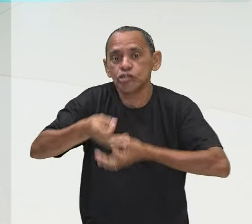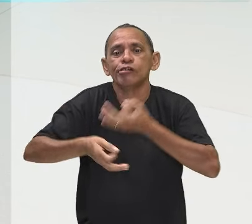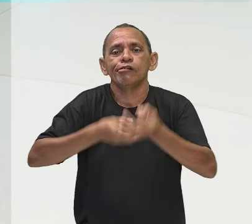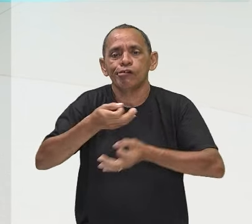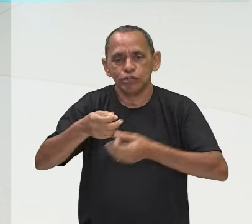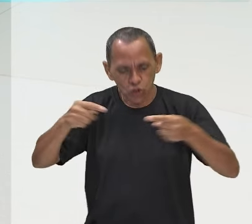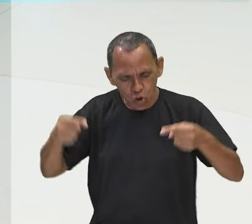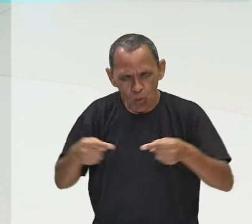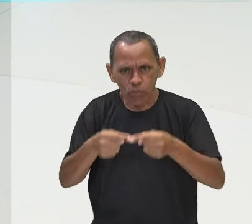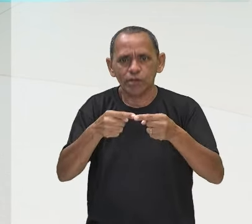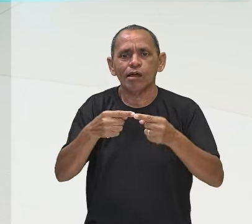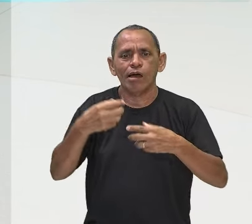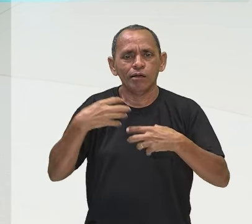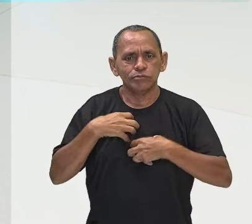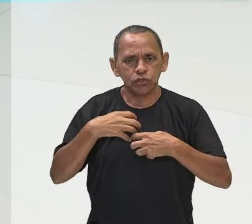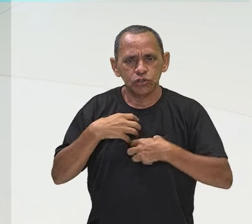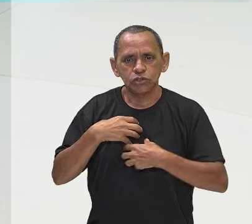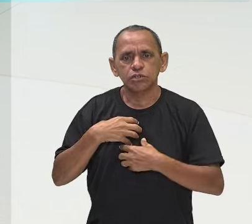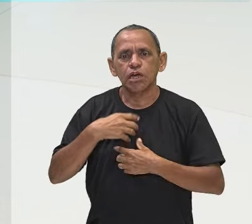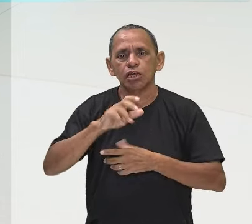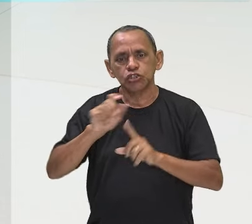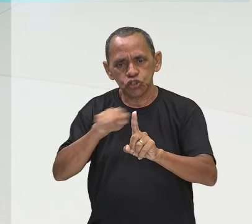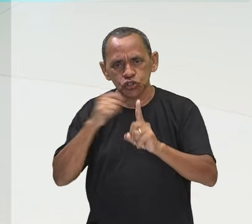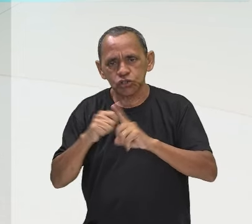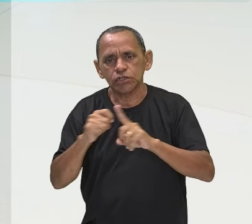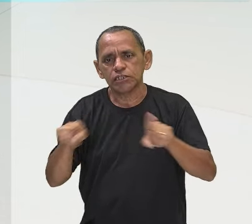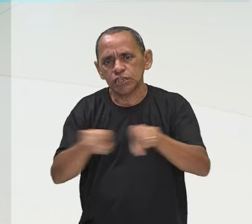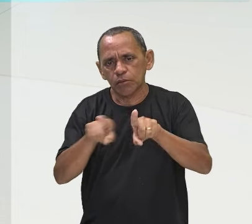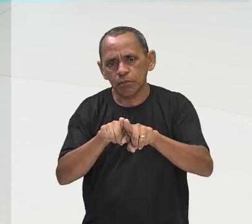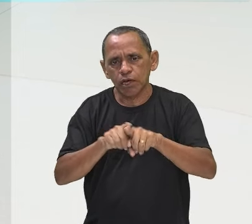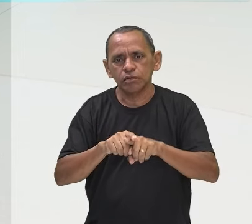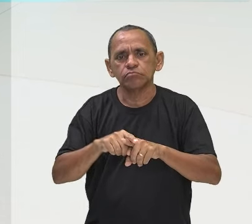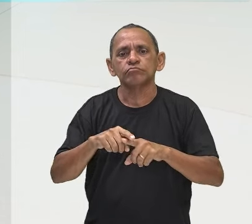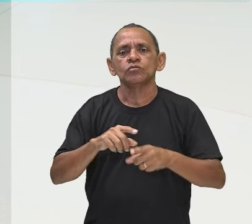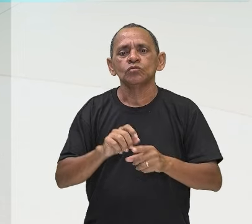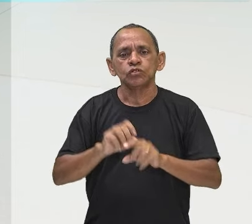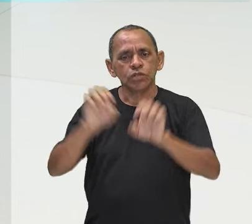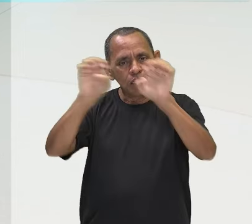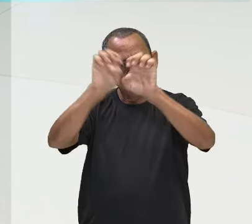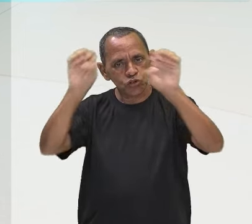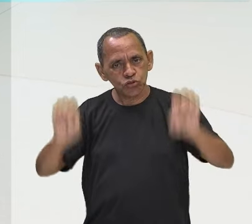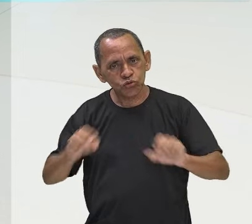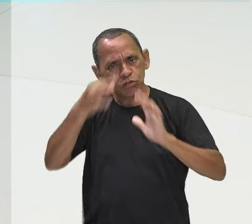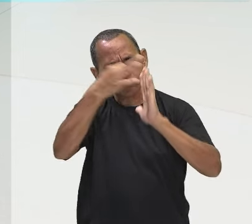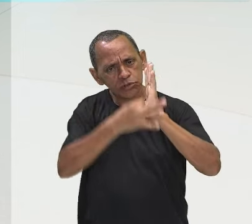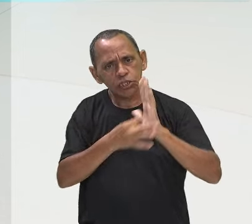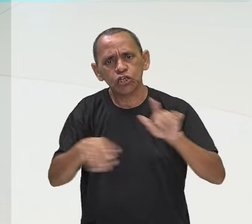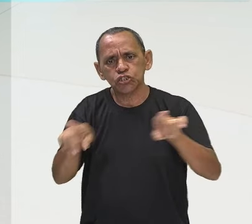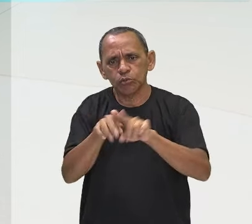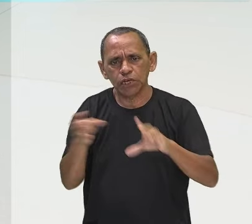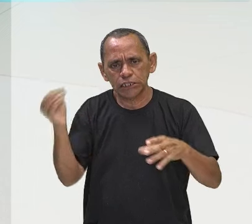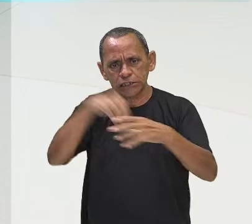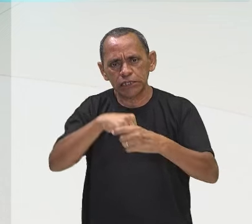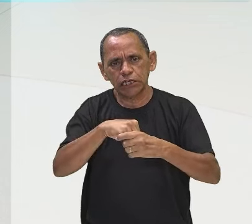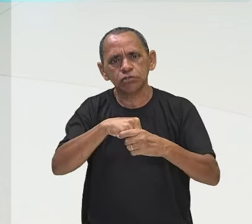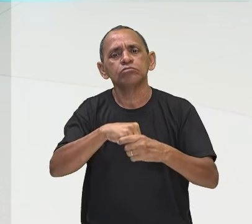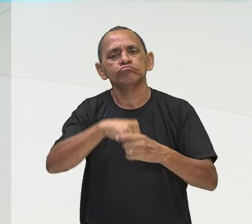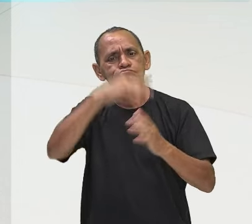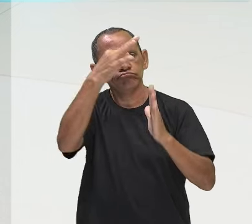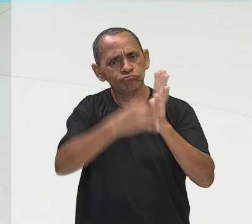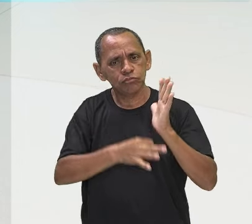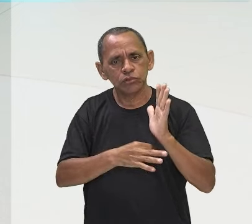de sentimentalismo e vamos realmente focar na estrutura do texto e tudo que vai compor esse texto. Então agora eu quero que